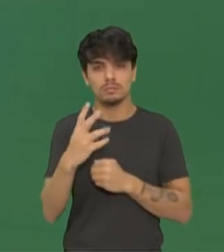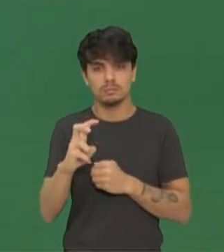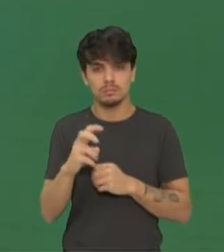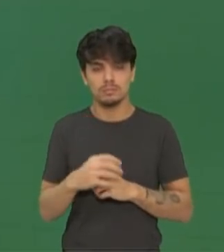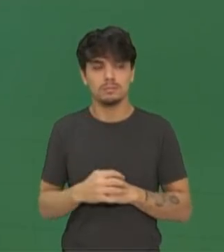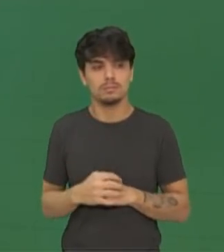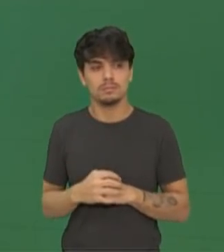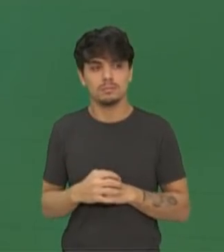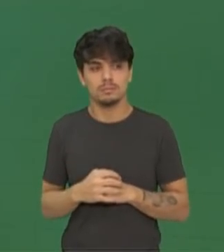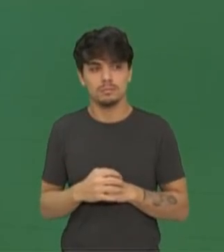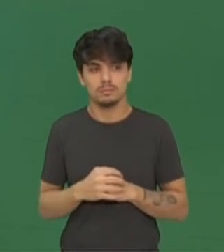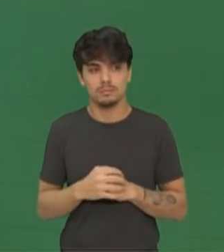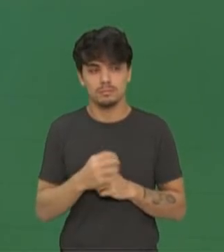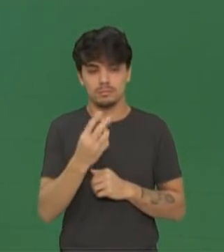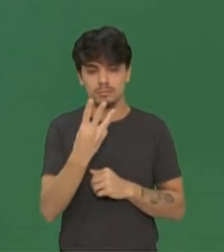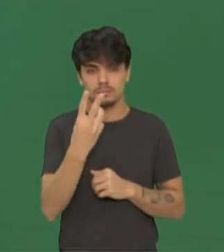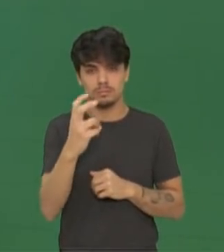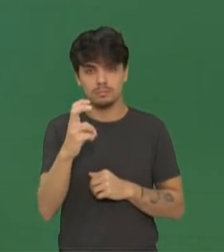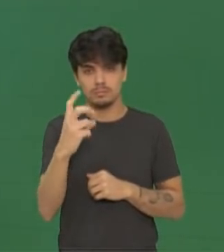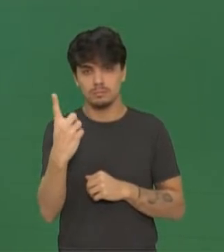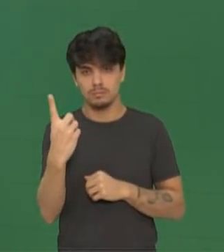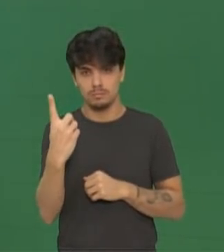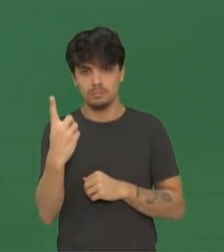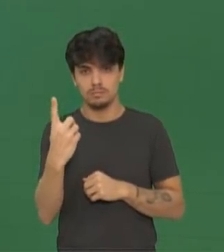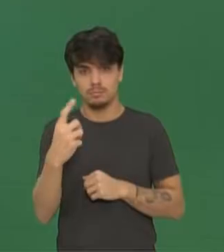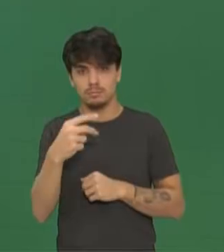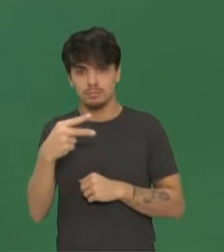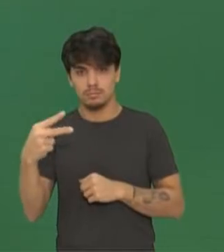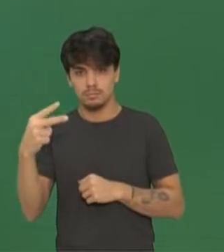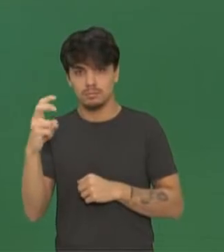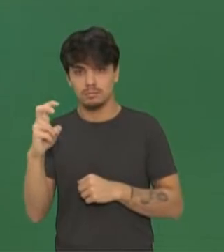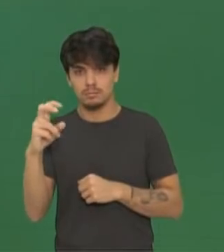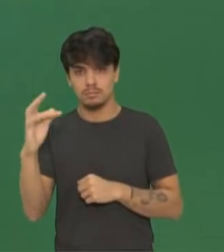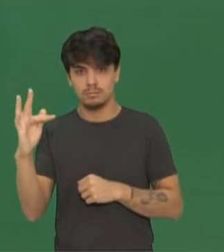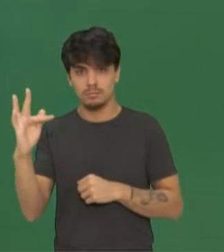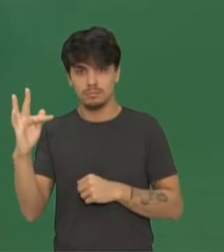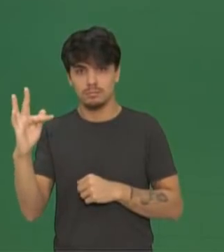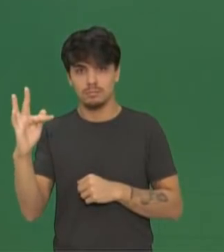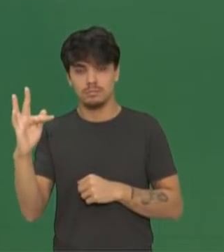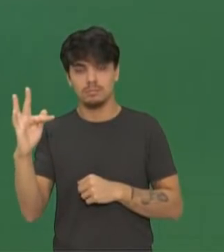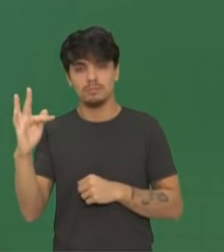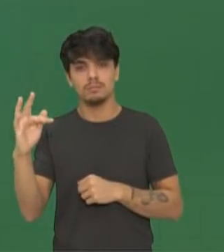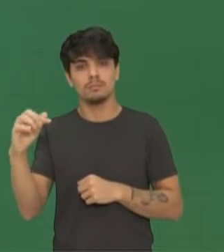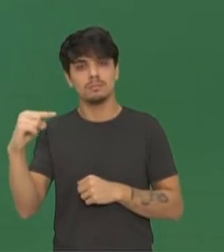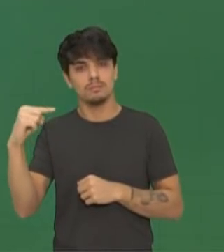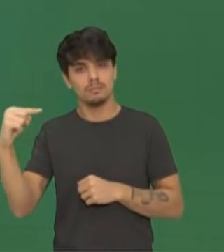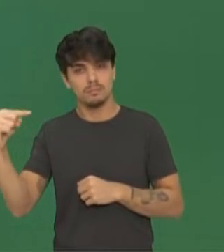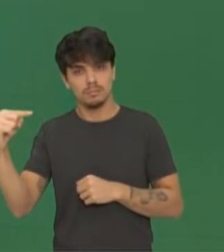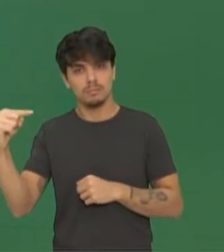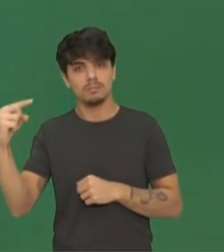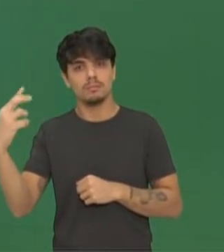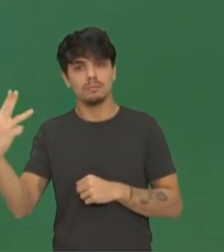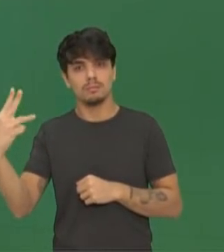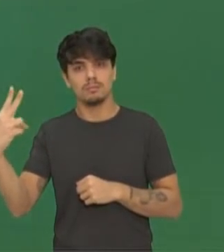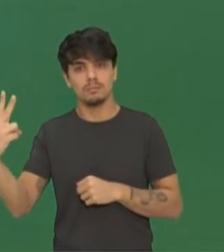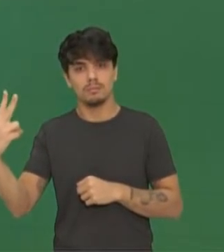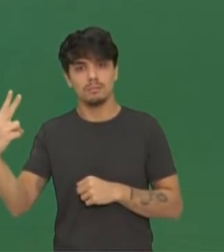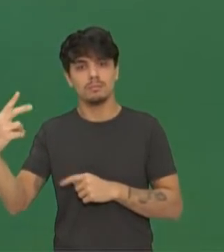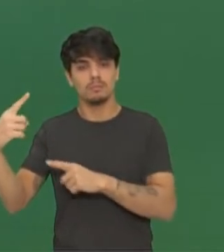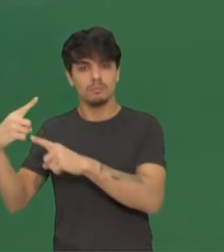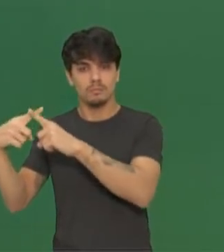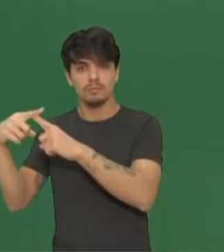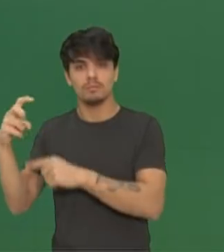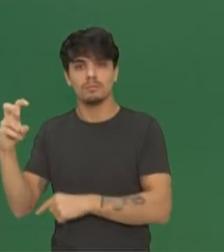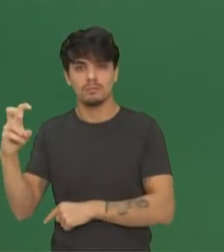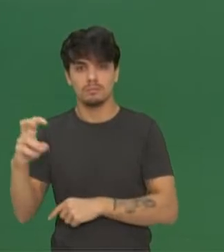ficar 351 igual 5F menos 32 vezes 5.